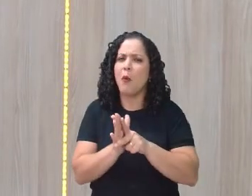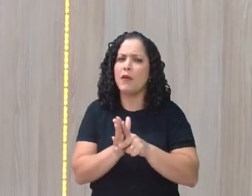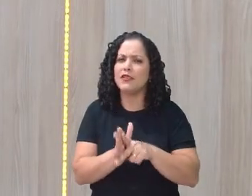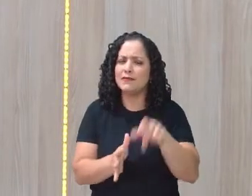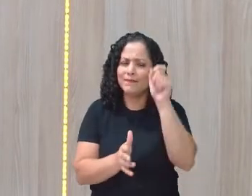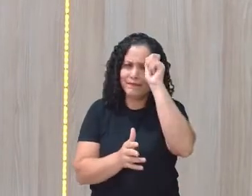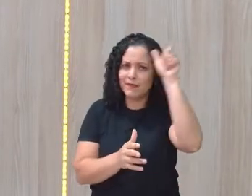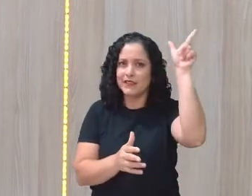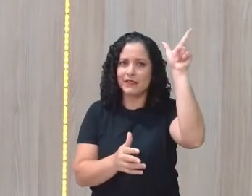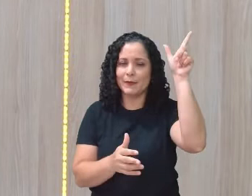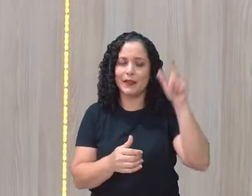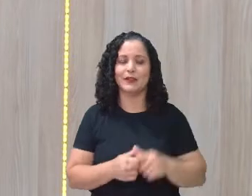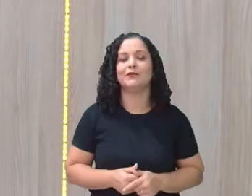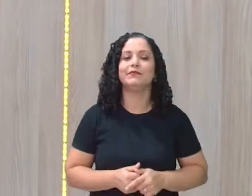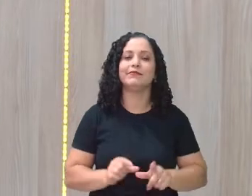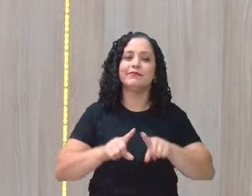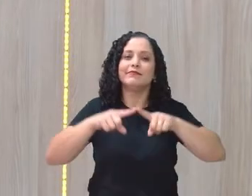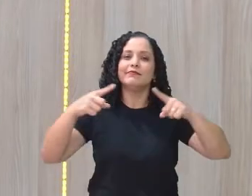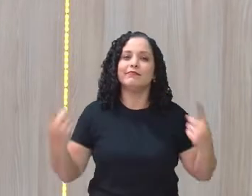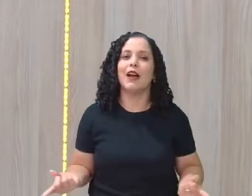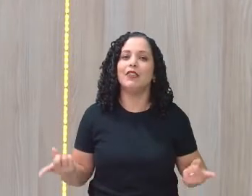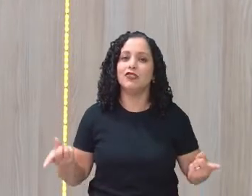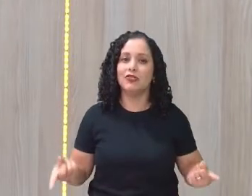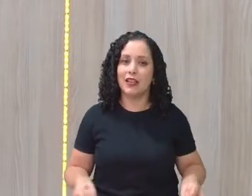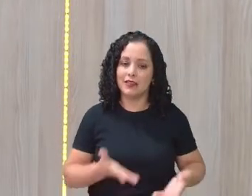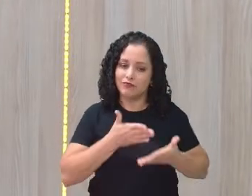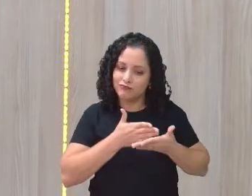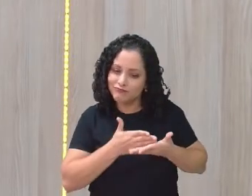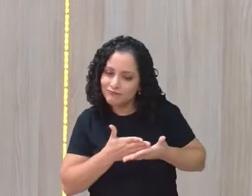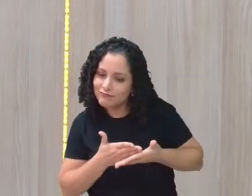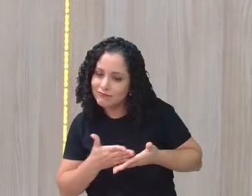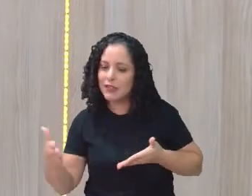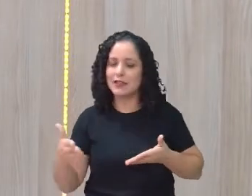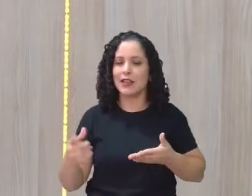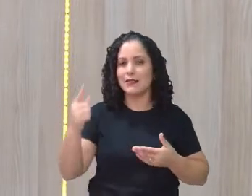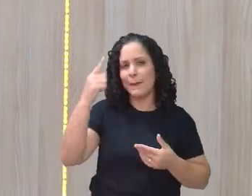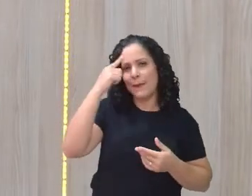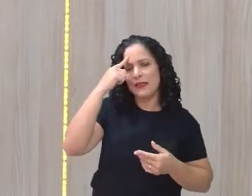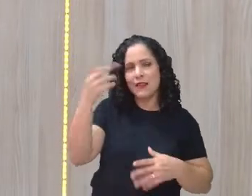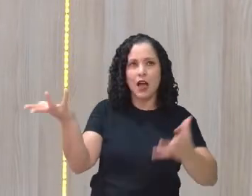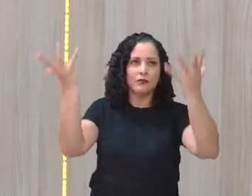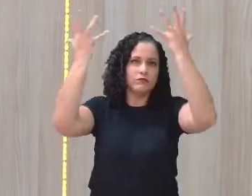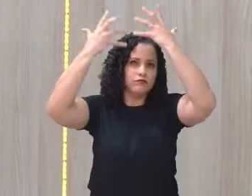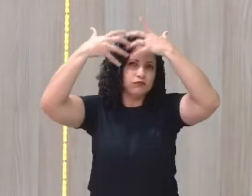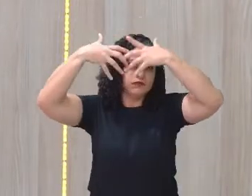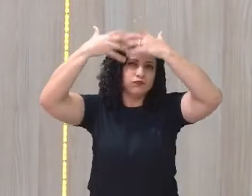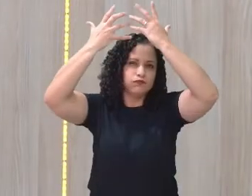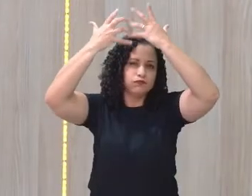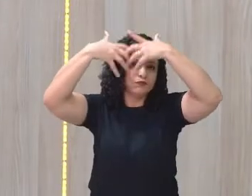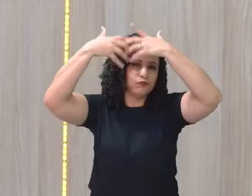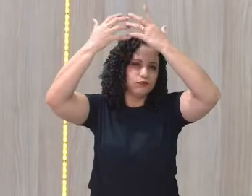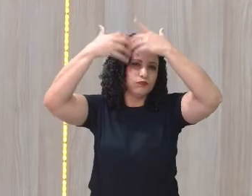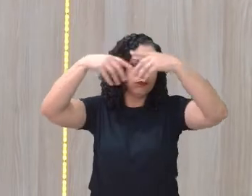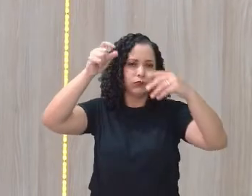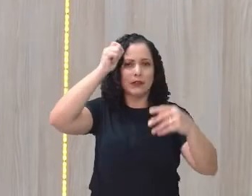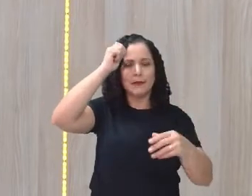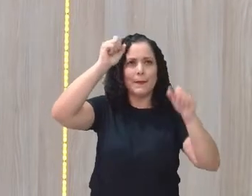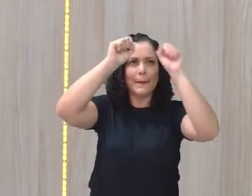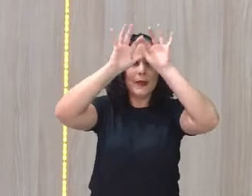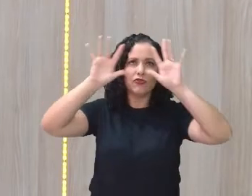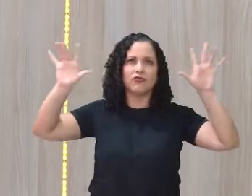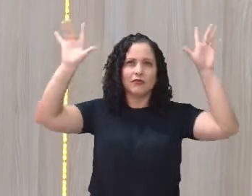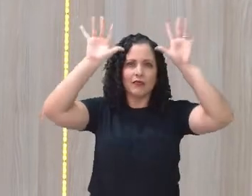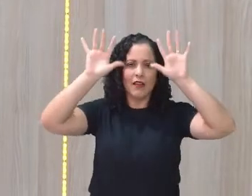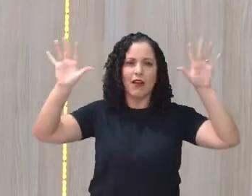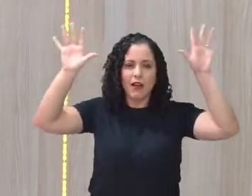já começa, né, esse momento de repensar, né, imaginar um outro mundo